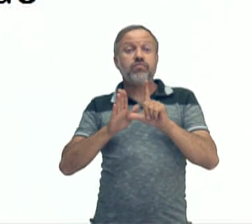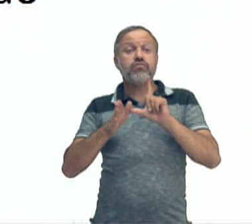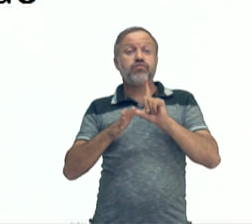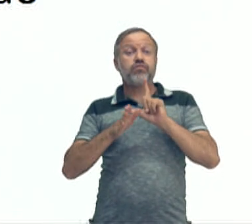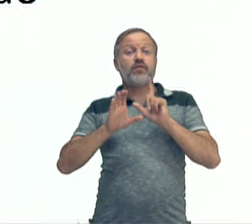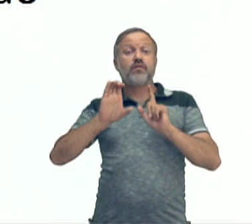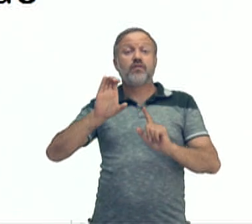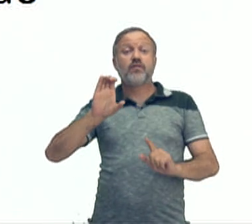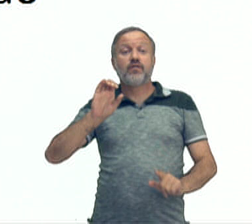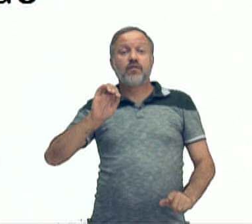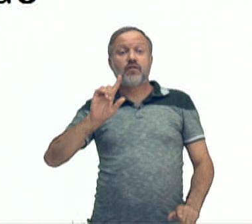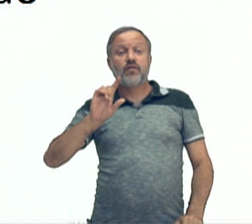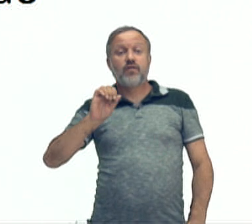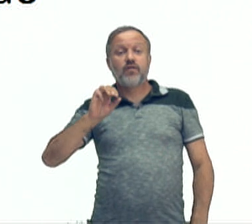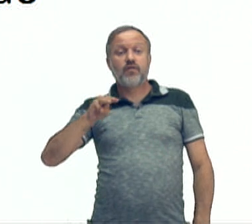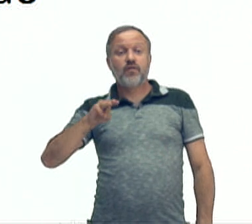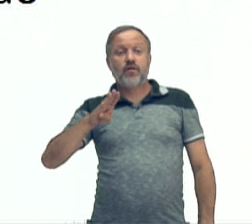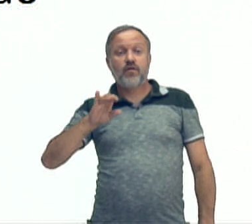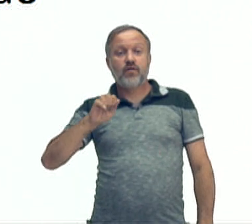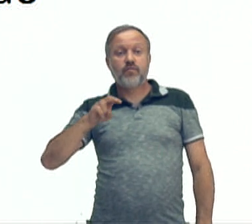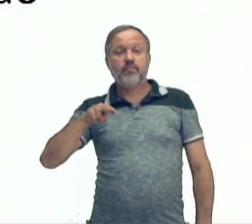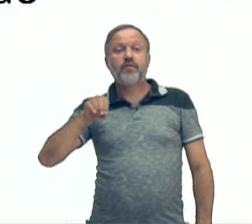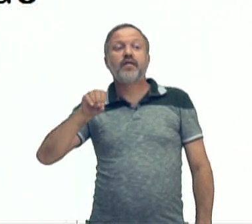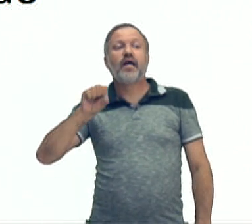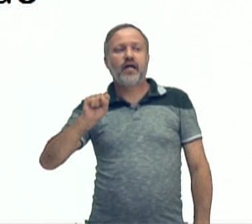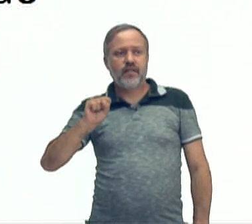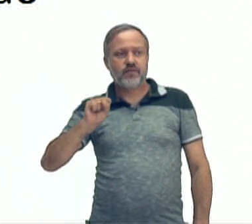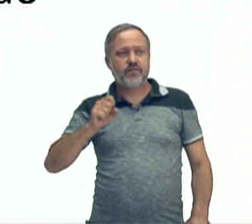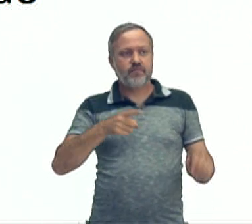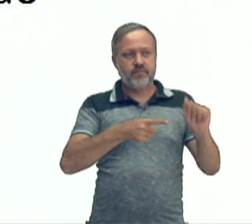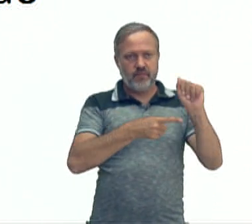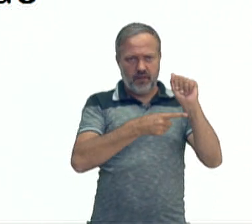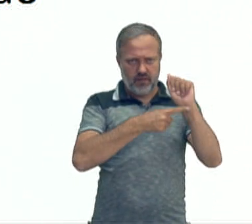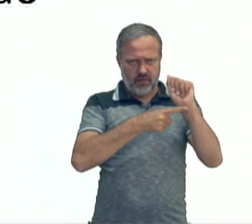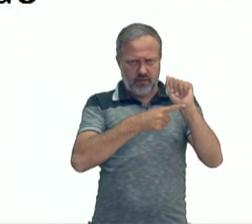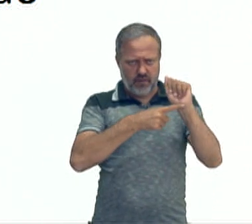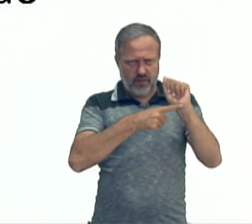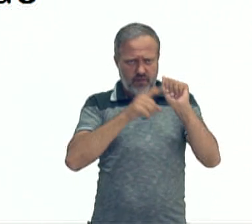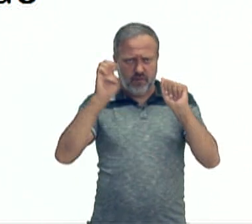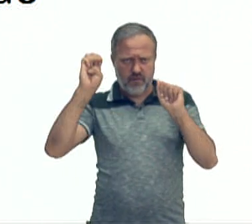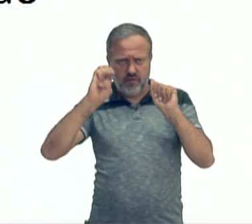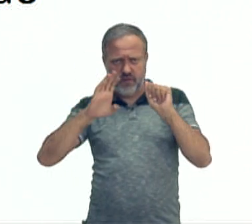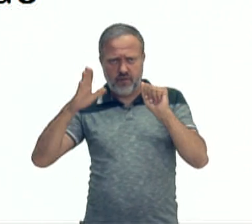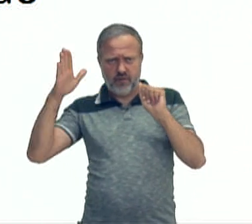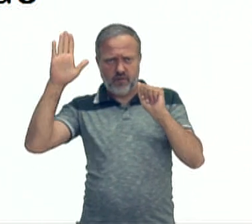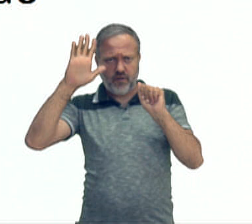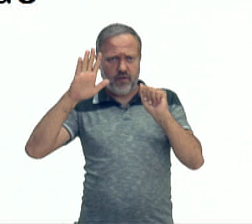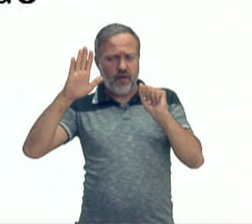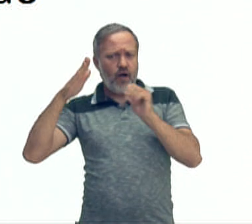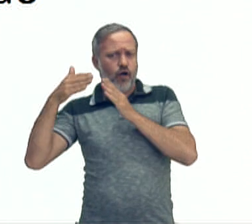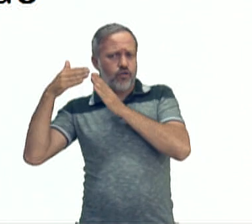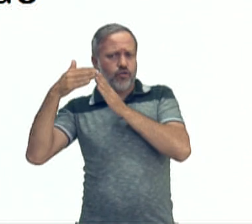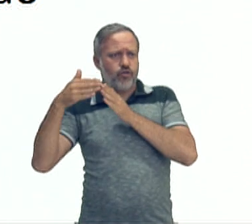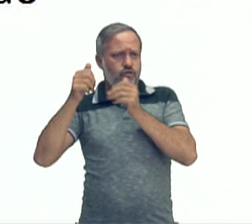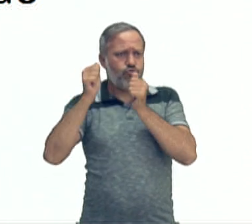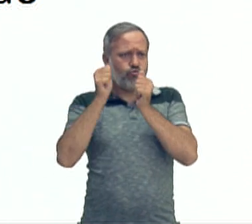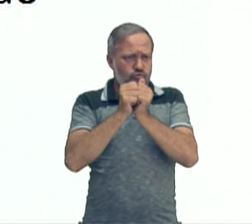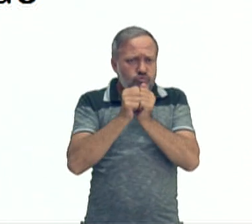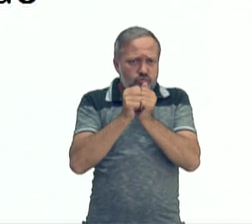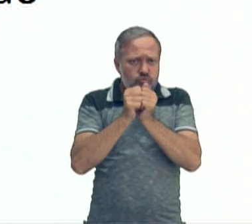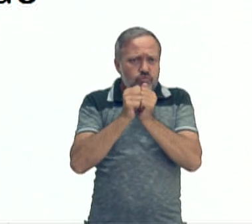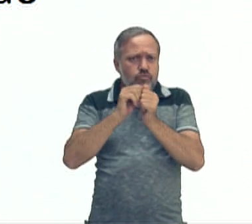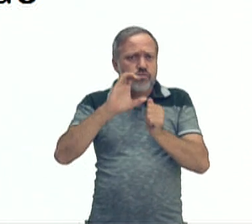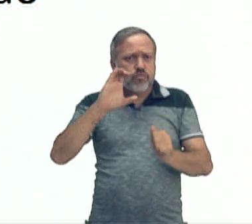hein? Os europeus que chegaram à América junto com Cristóvão Colombo, pré-colombianos eram os europeus que chegaram